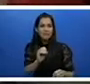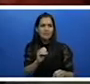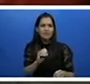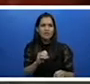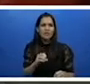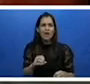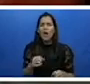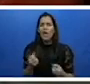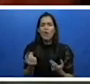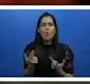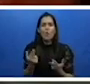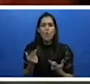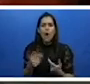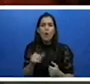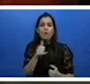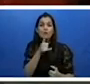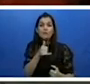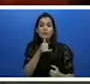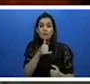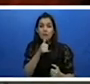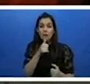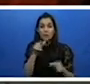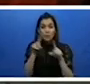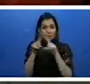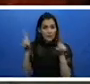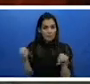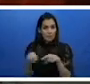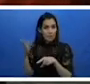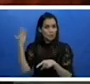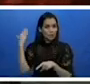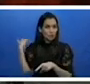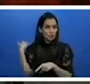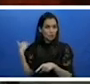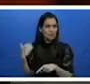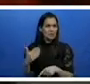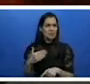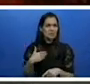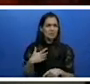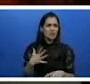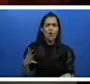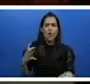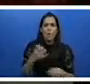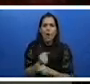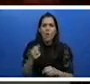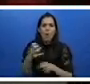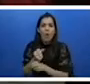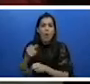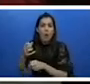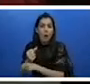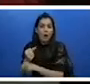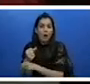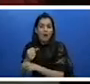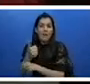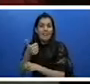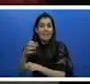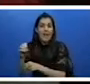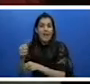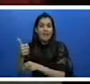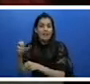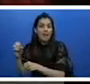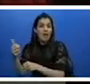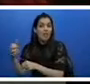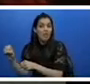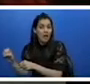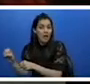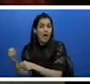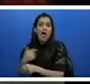Gente, é o exemplo da imagem anterior. Se eu somar os meus décimos de centímetros,